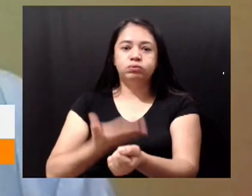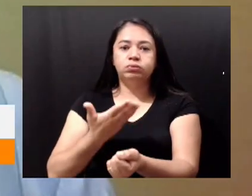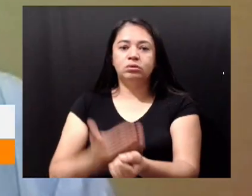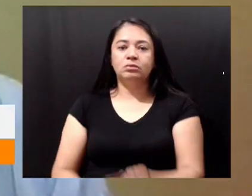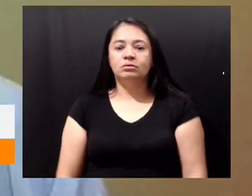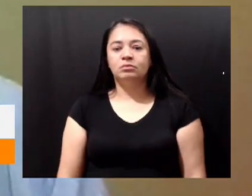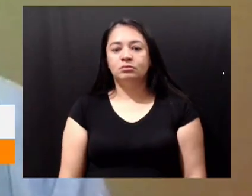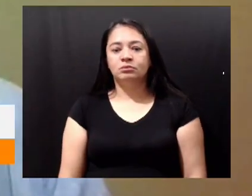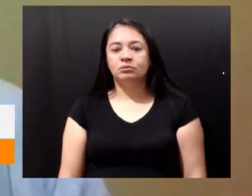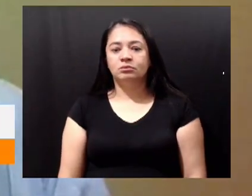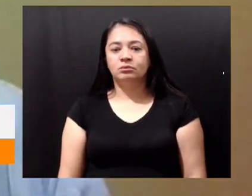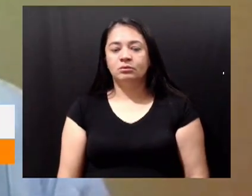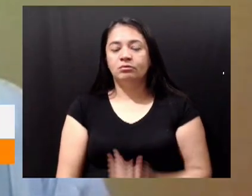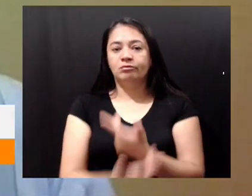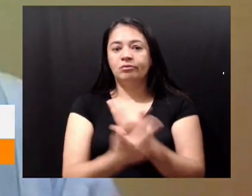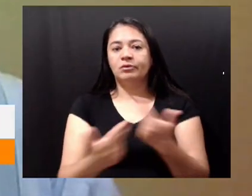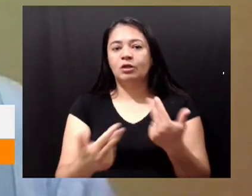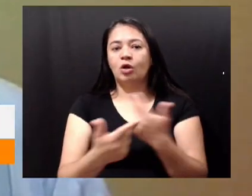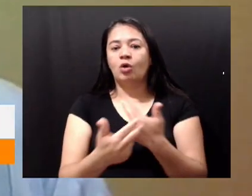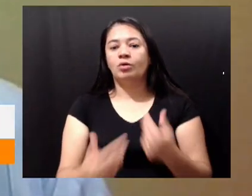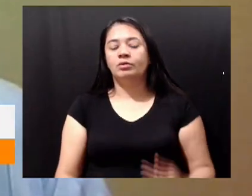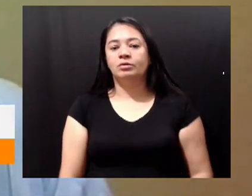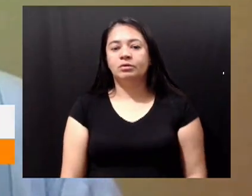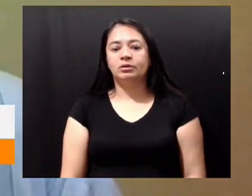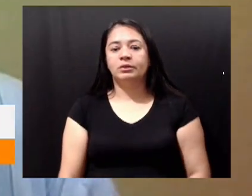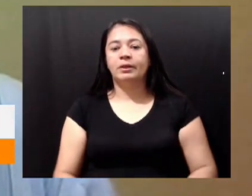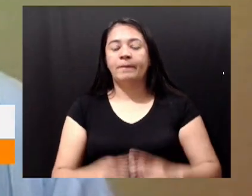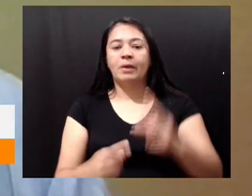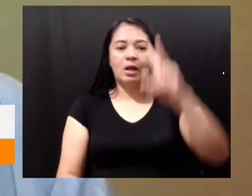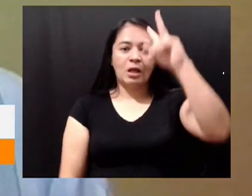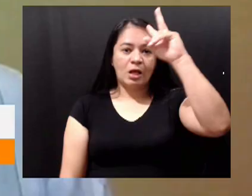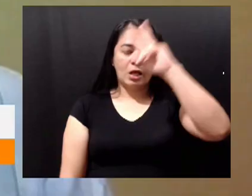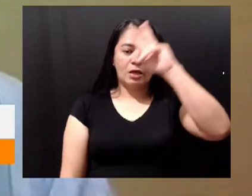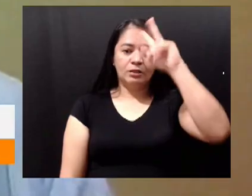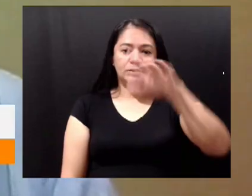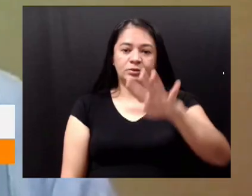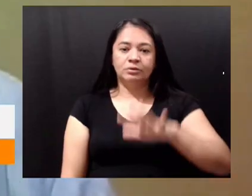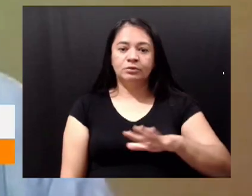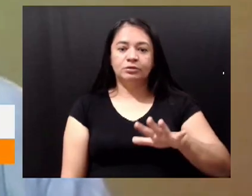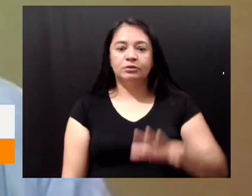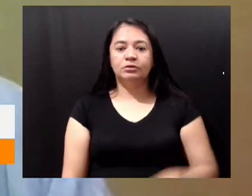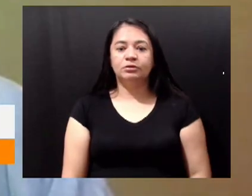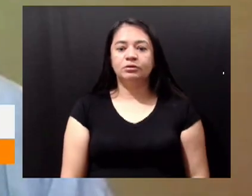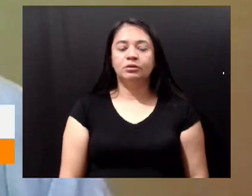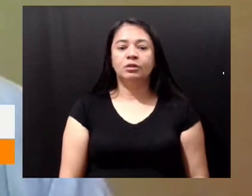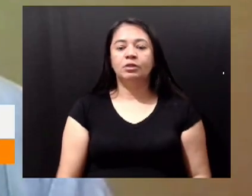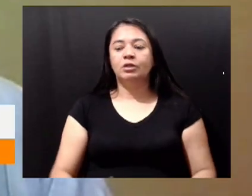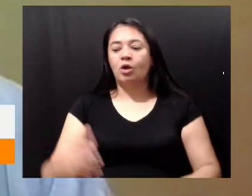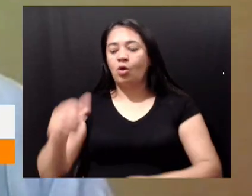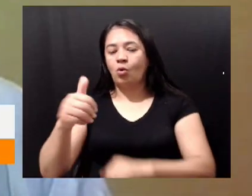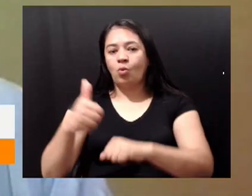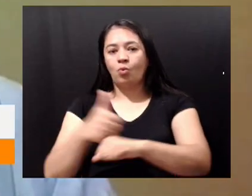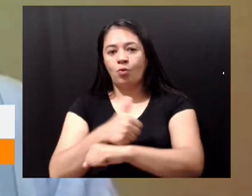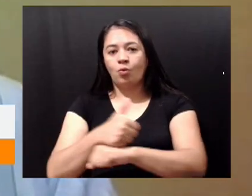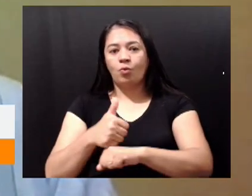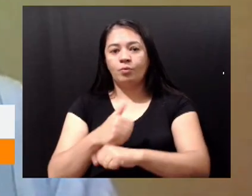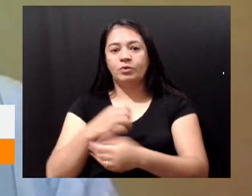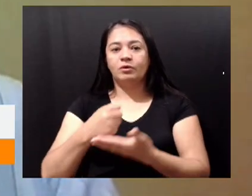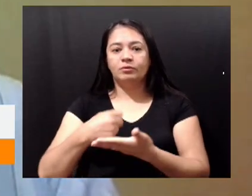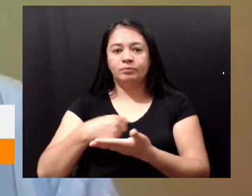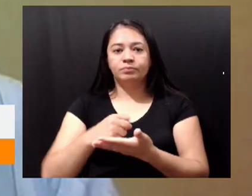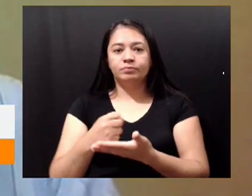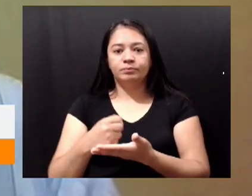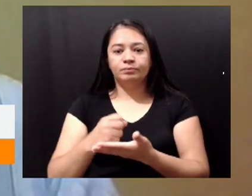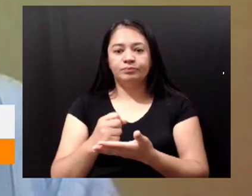várias questões relativas à história clínica, né, numa anamnese, o farmacêutico vai identificar pontos em